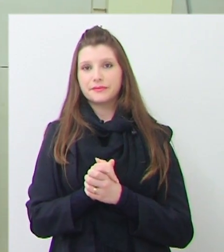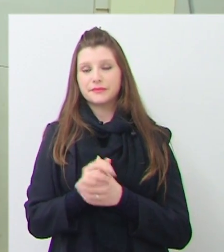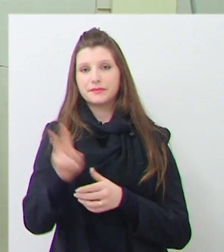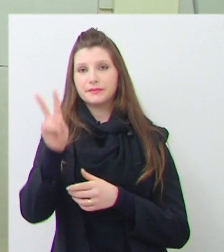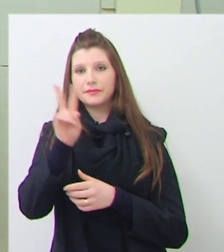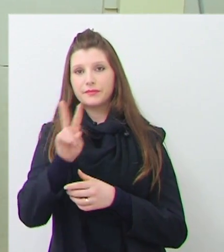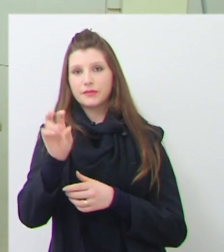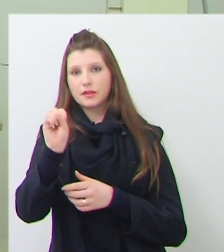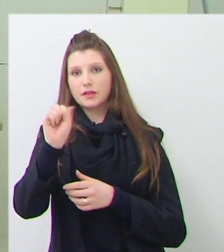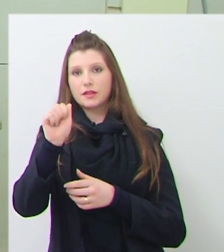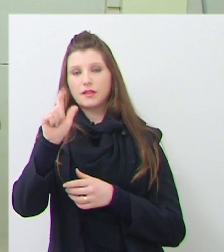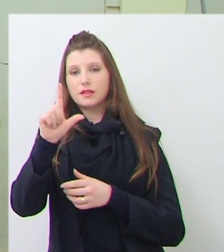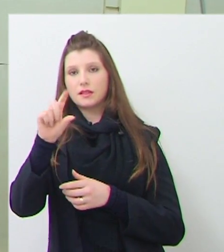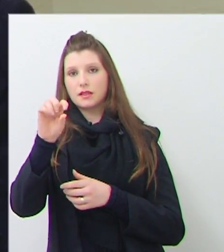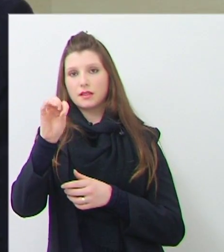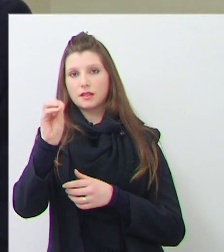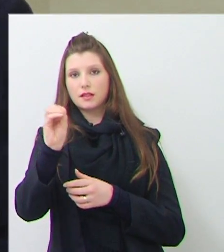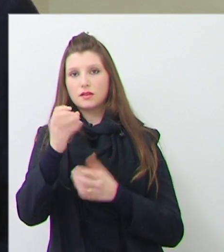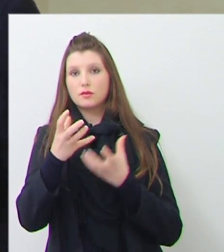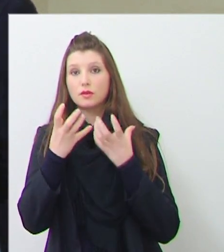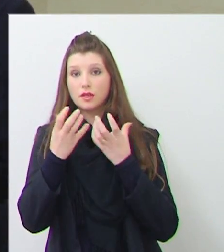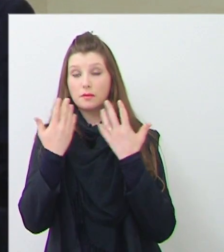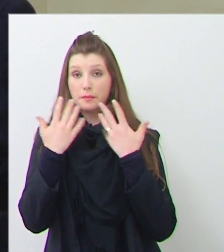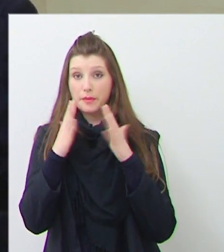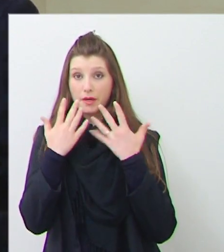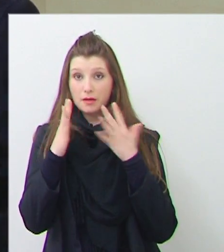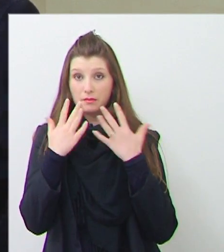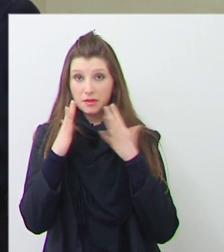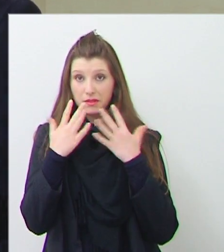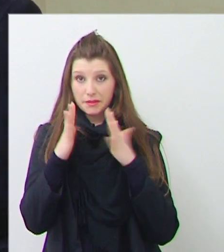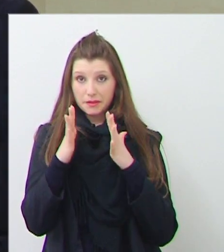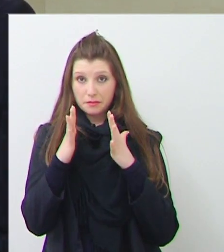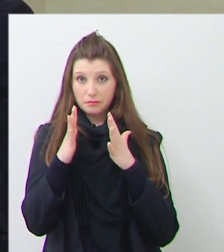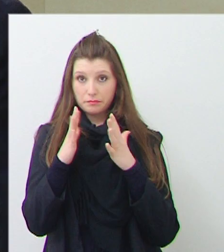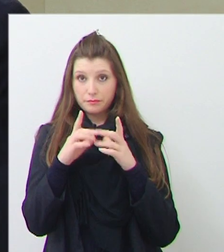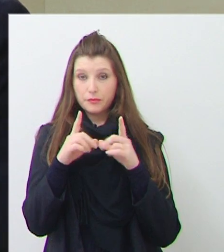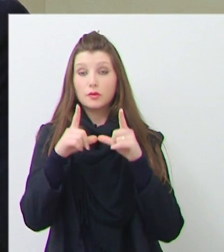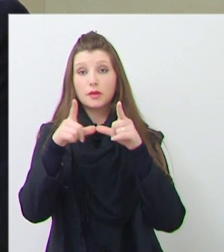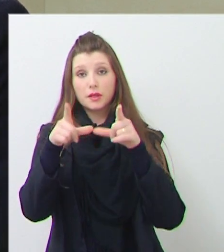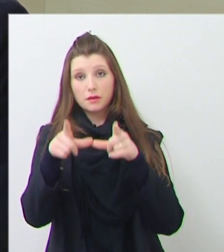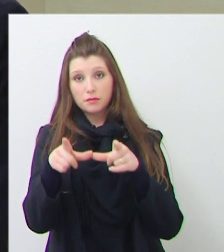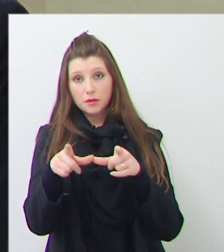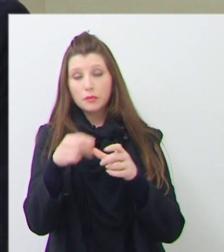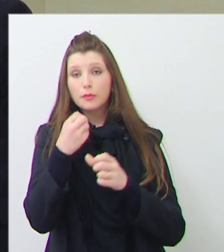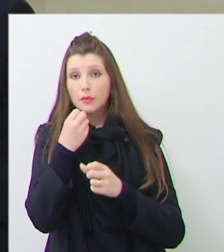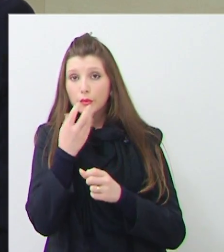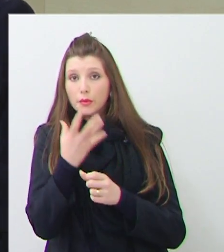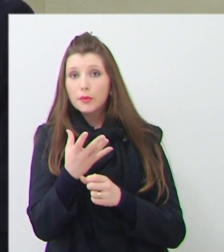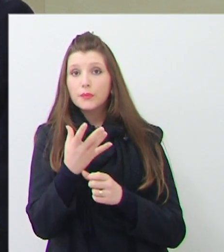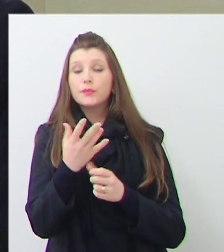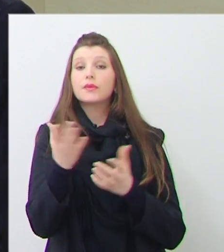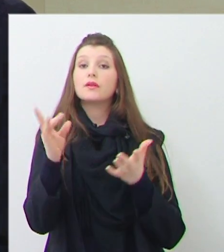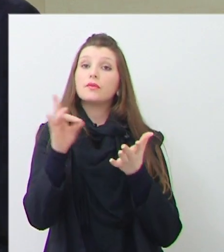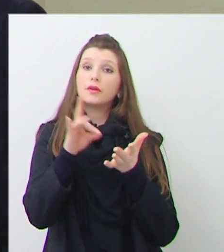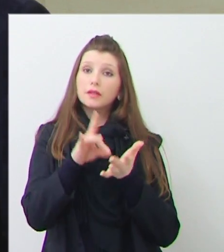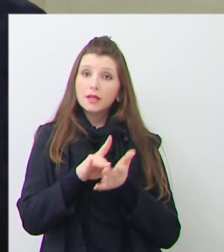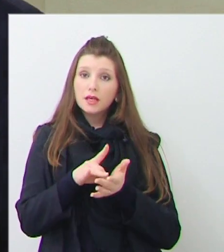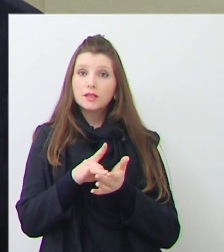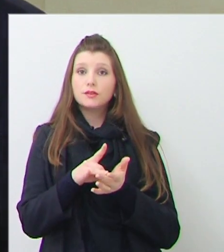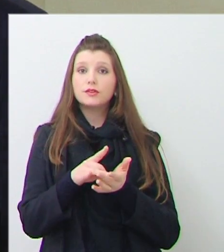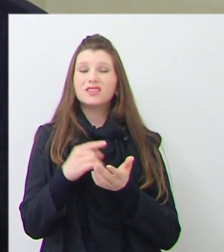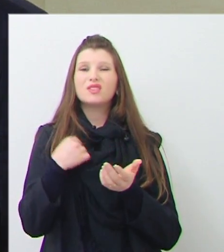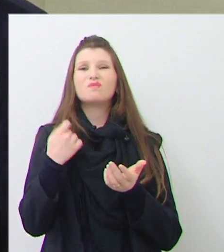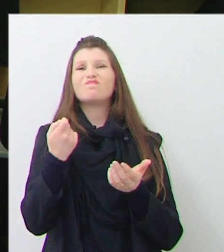Vereador Salésio Lima, quero parabenizar pelo seu requerimento. Na verdade,